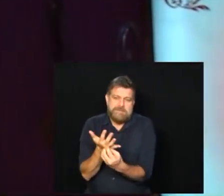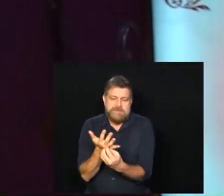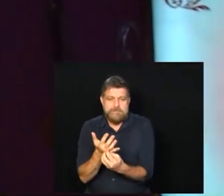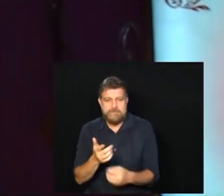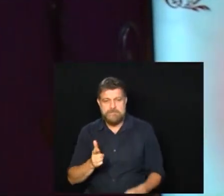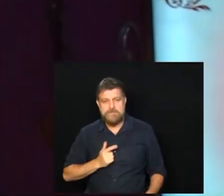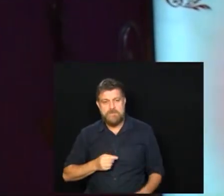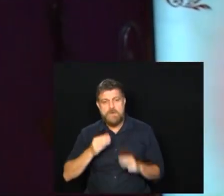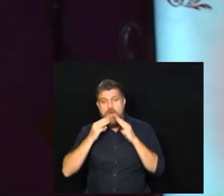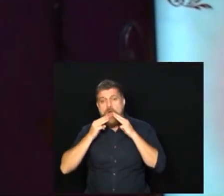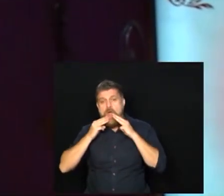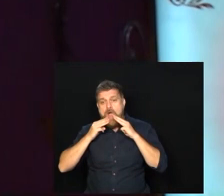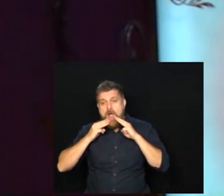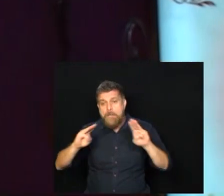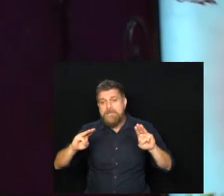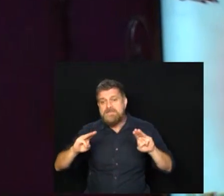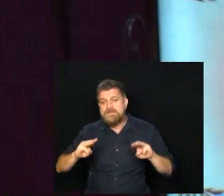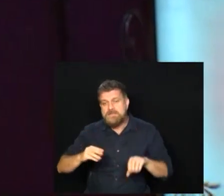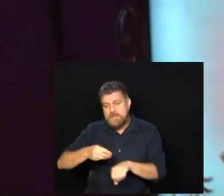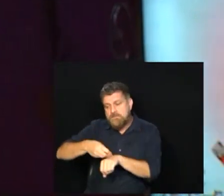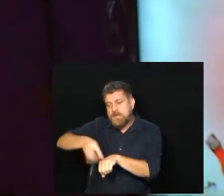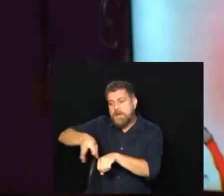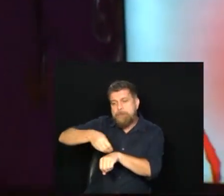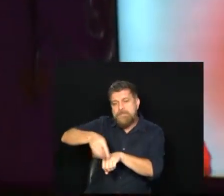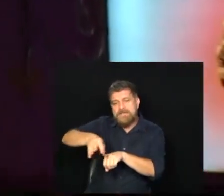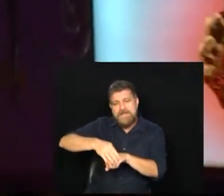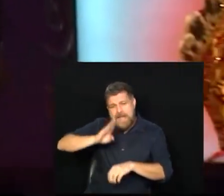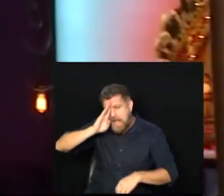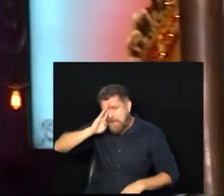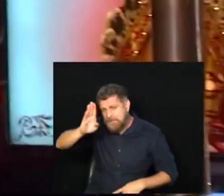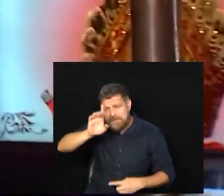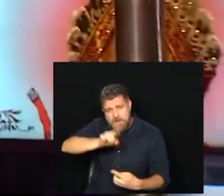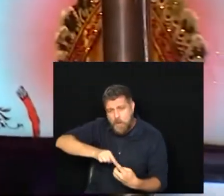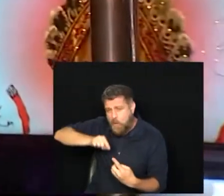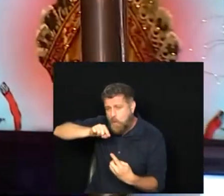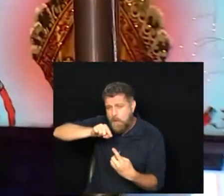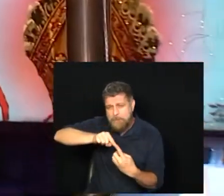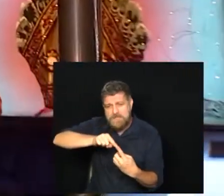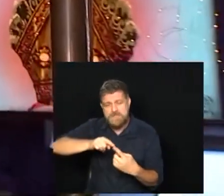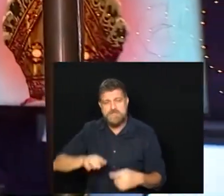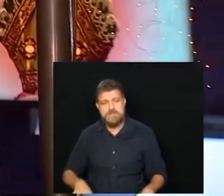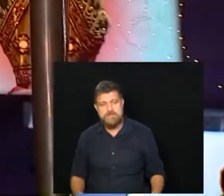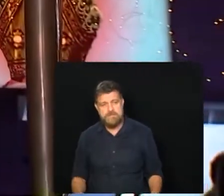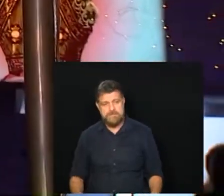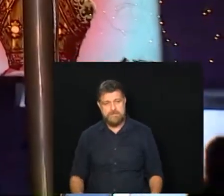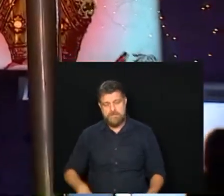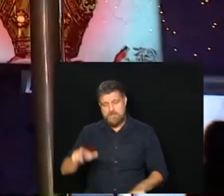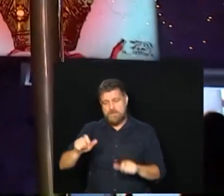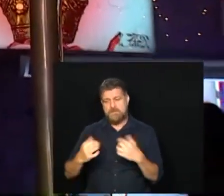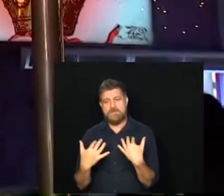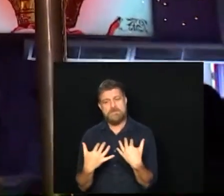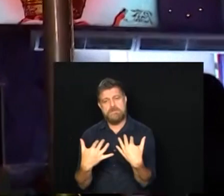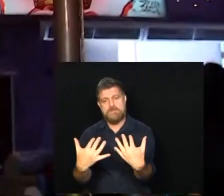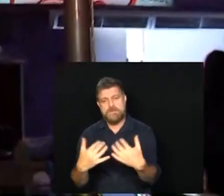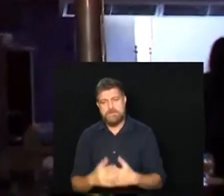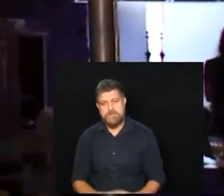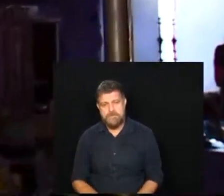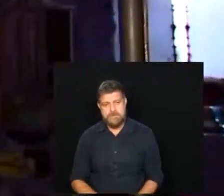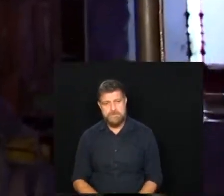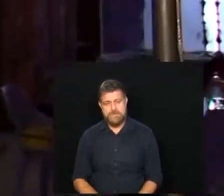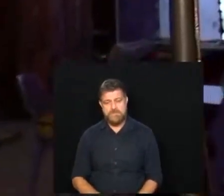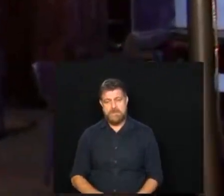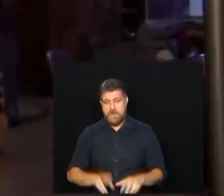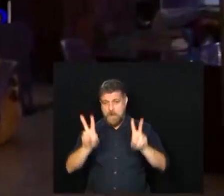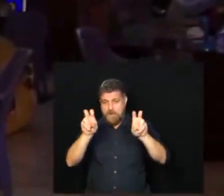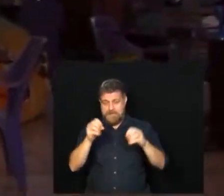Qual a mensagem que vocês pretendem passar? Qual que é a principal finalidade em termos de mensagem para o pessoal que... Falando da arte, né,